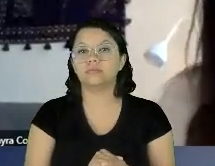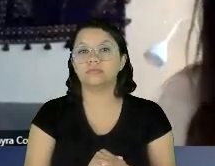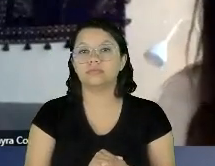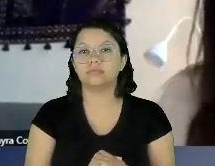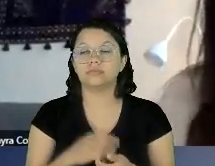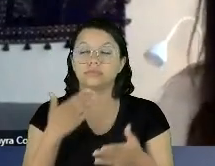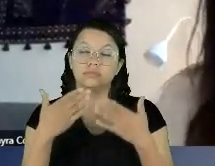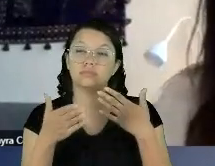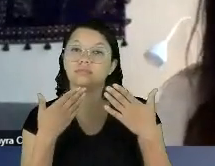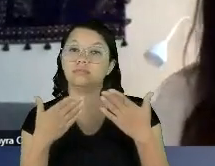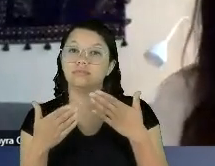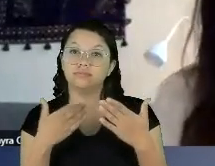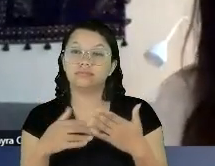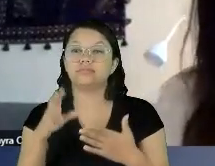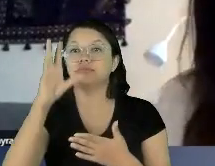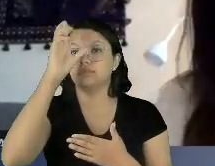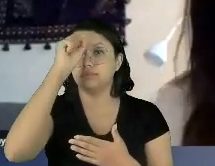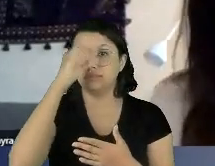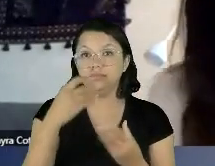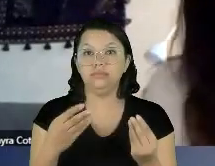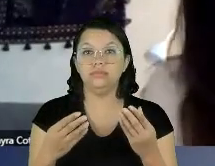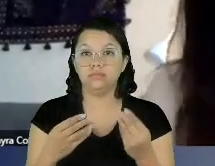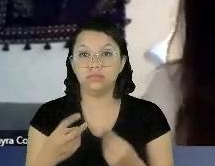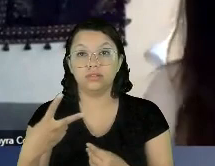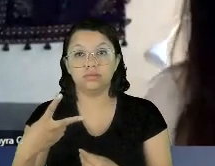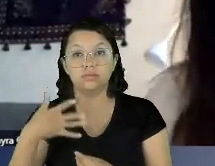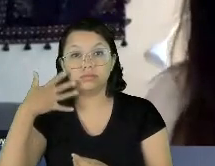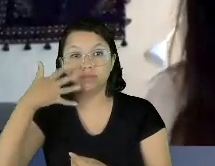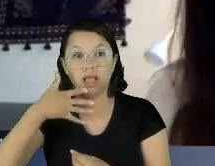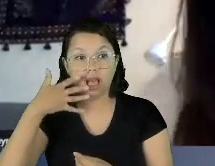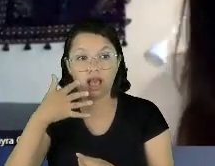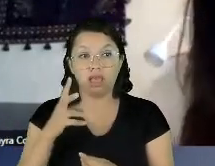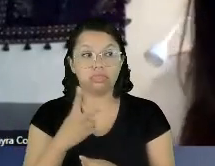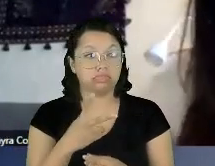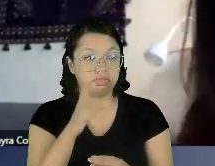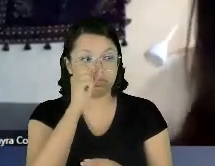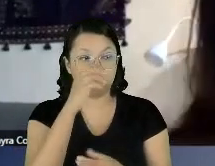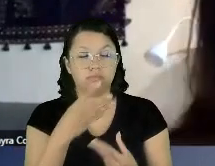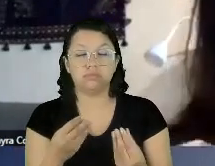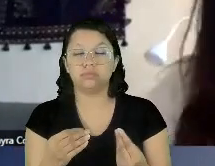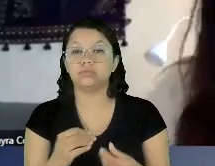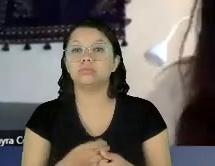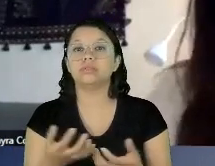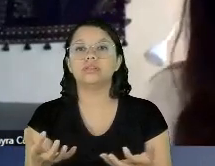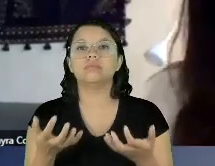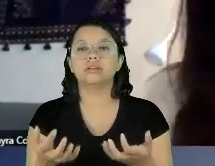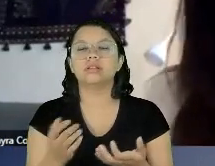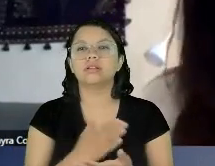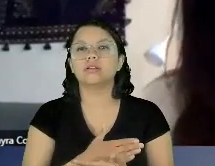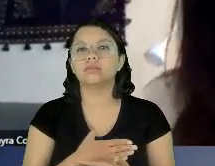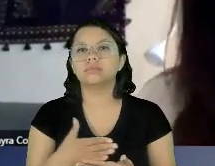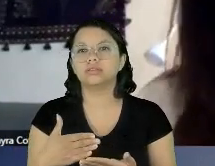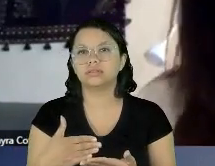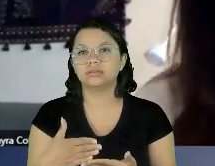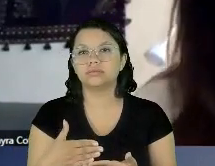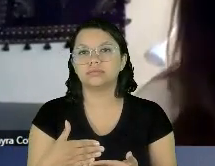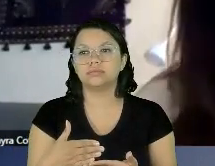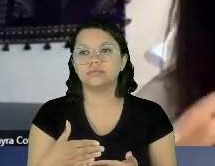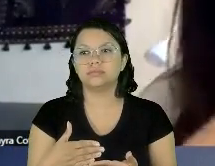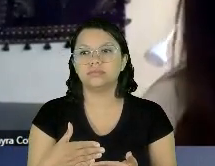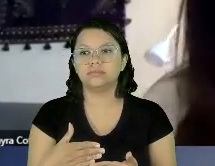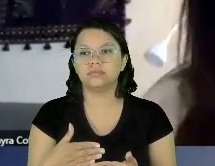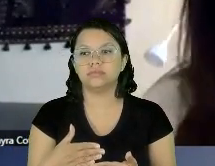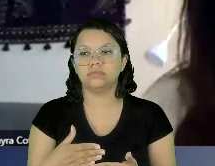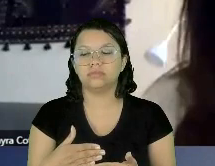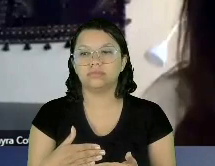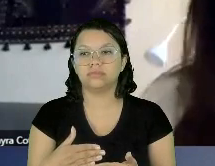para essa conversa, né? Aprendi muito nas duas exposições. E eu queria